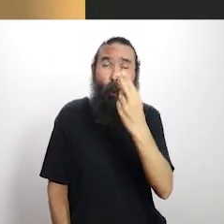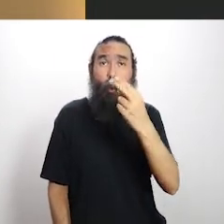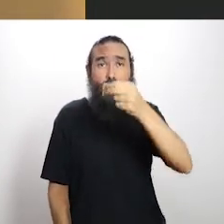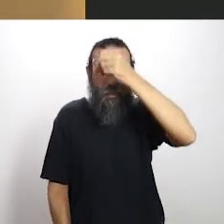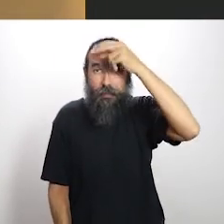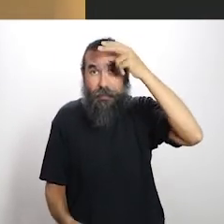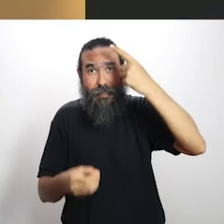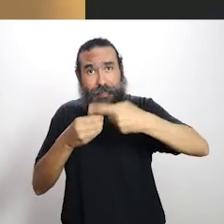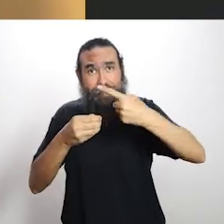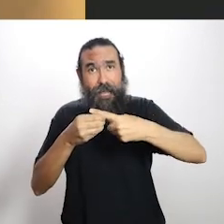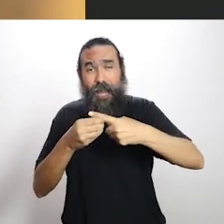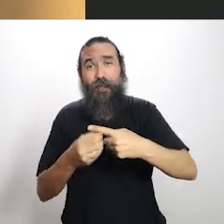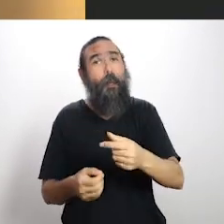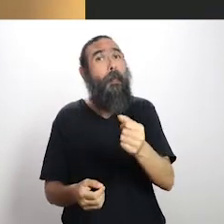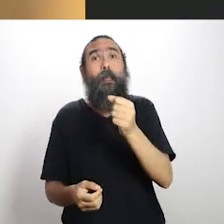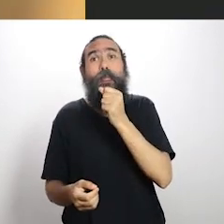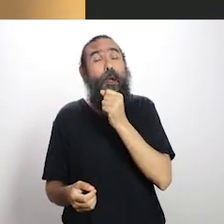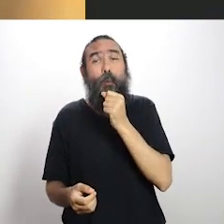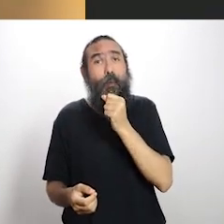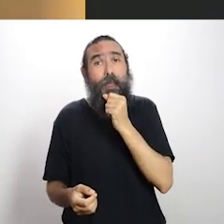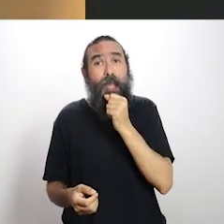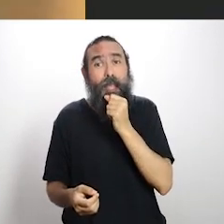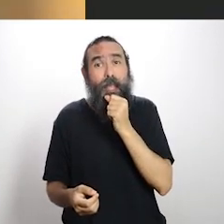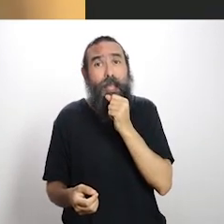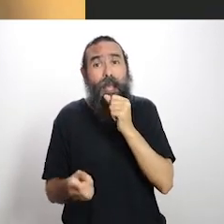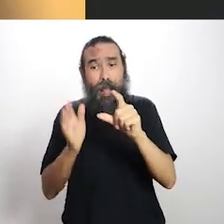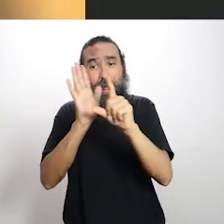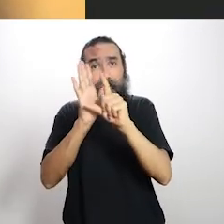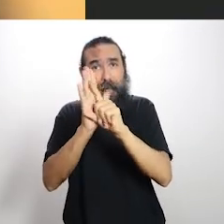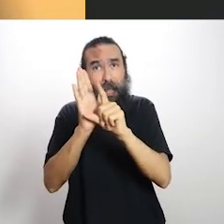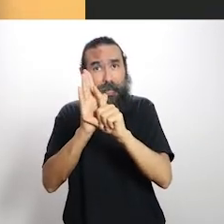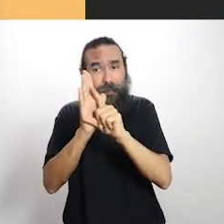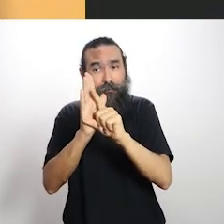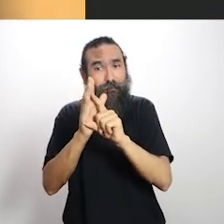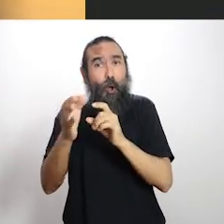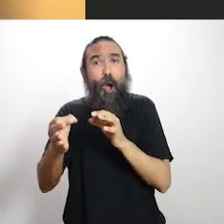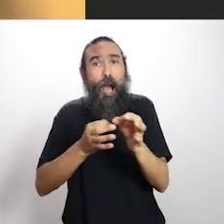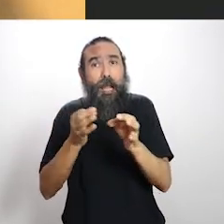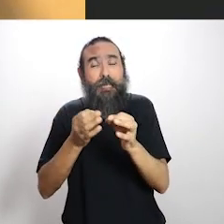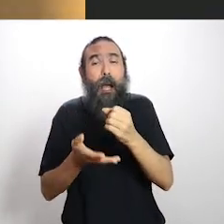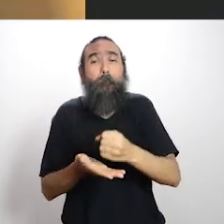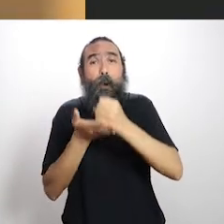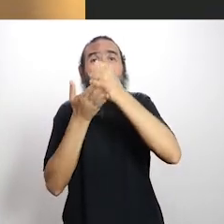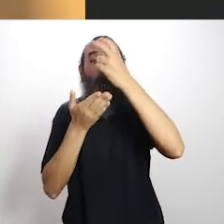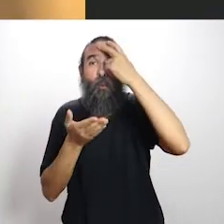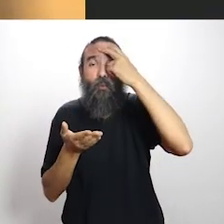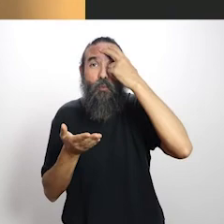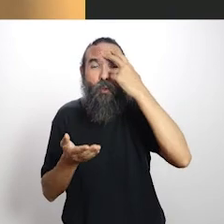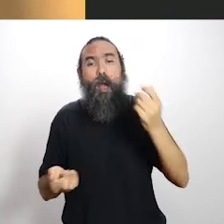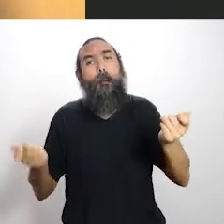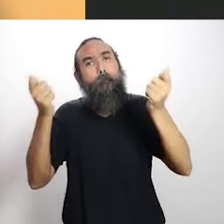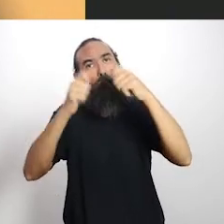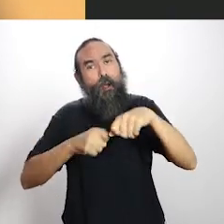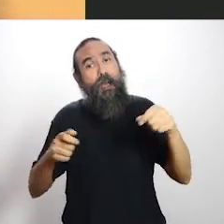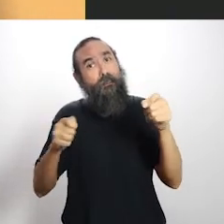que a lei indica que a Cris e o Célio falaram para fazer frente a